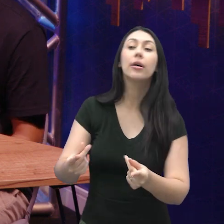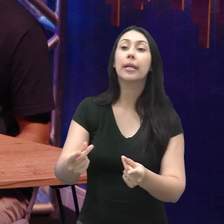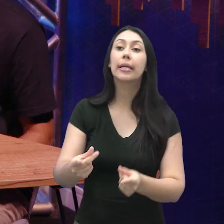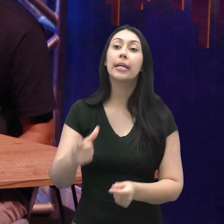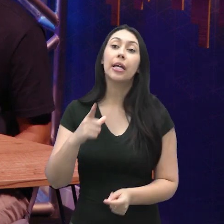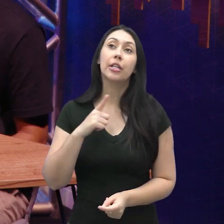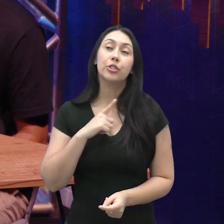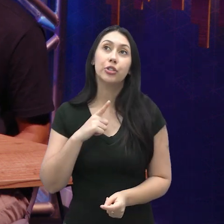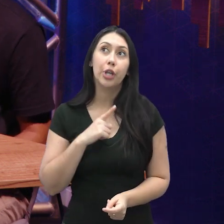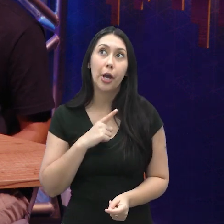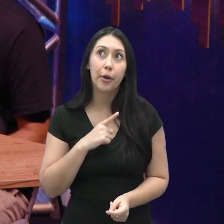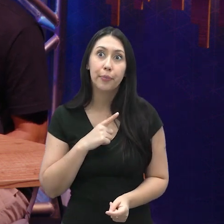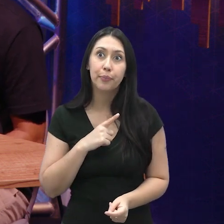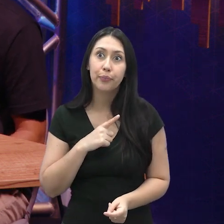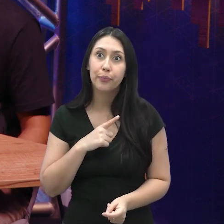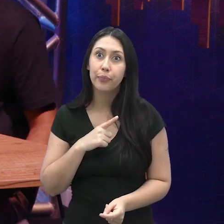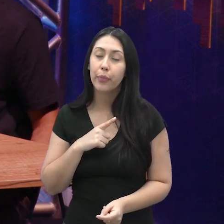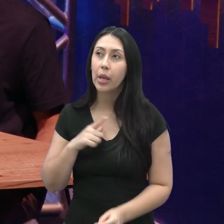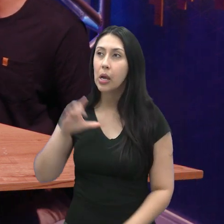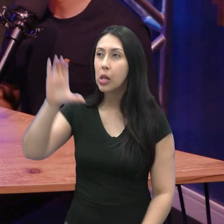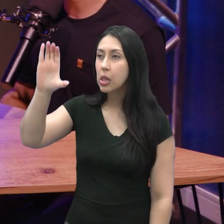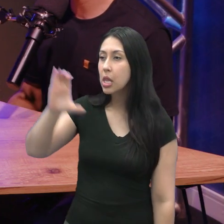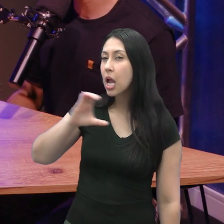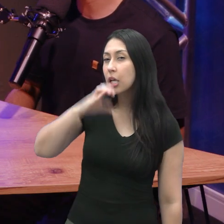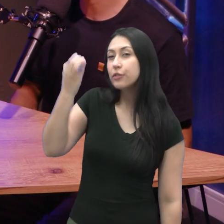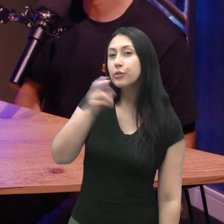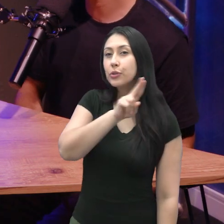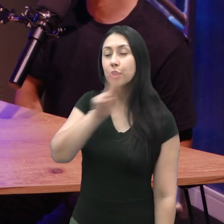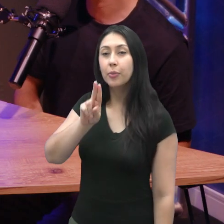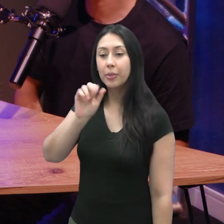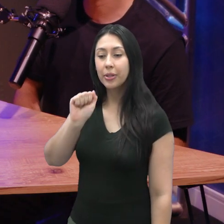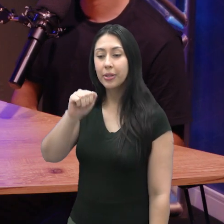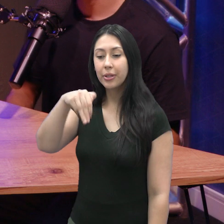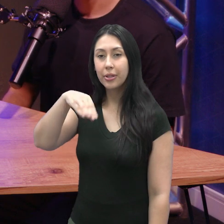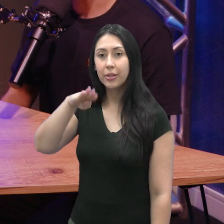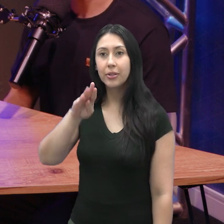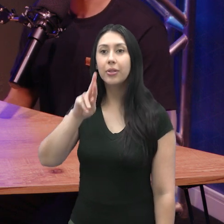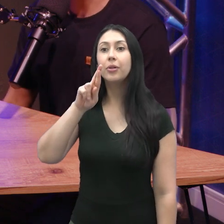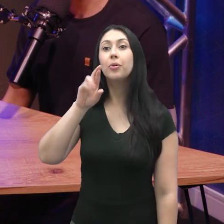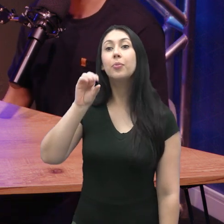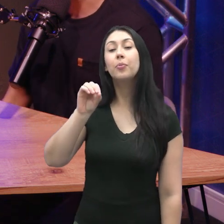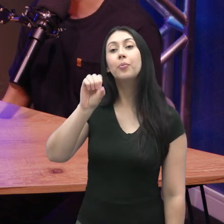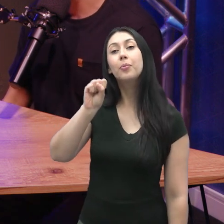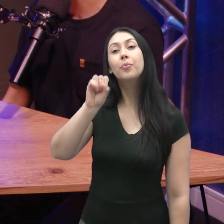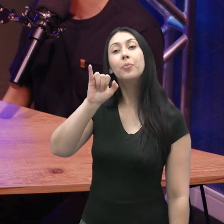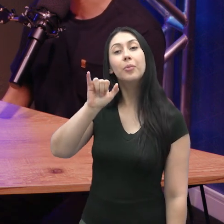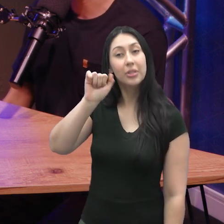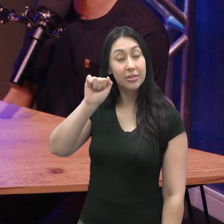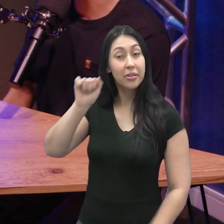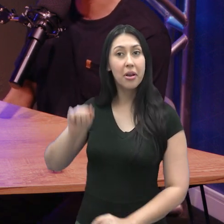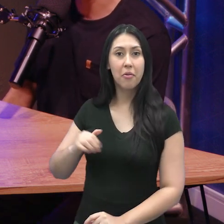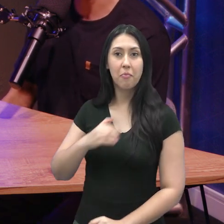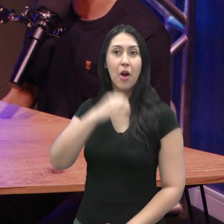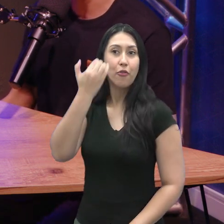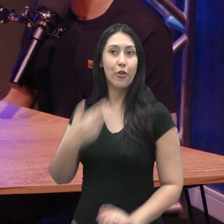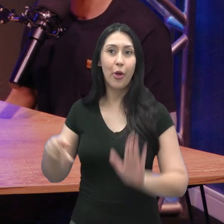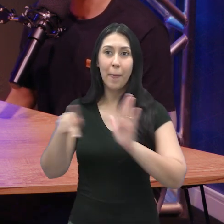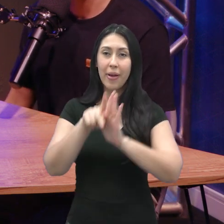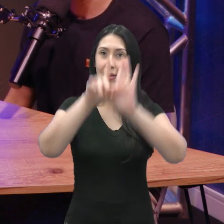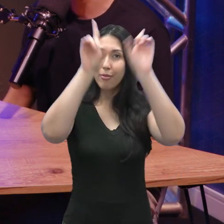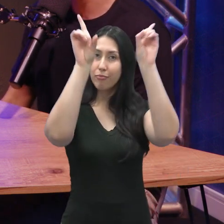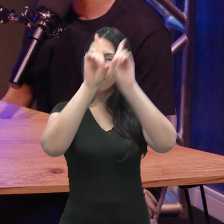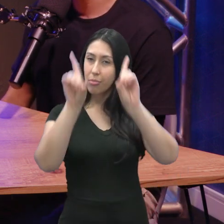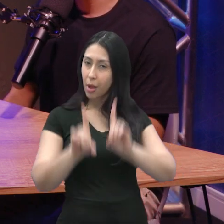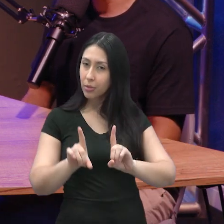né? Tinham a ambrosia, que era a fruta dos deuses, né? O néctar dos deuses, né? A bebida